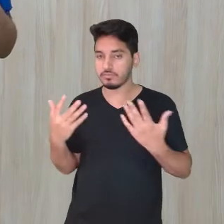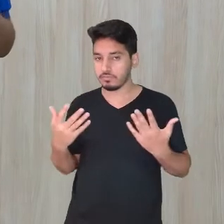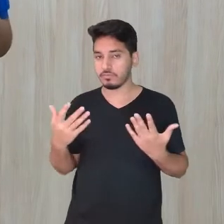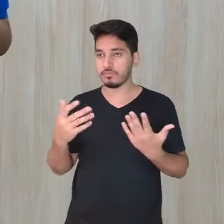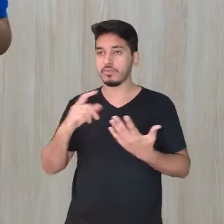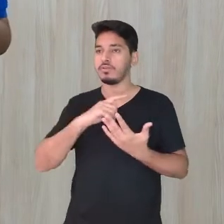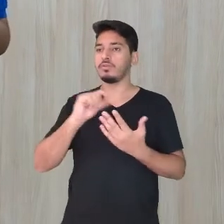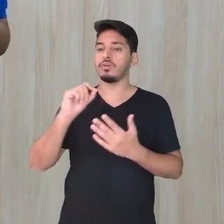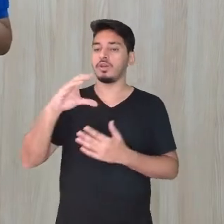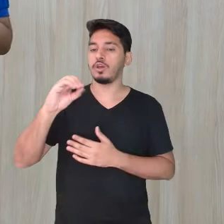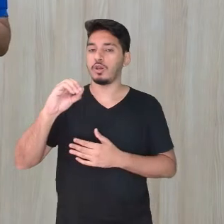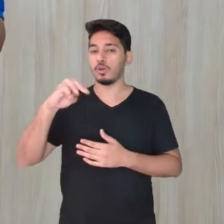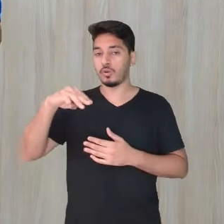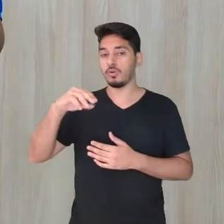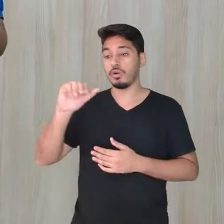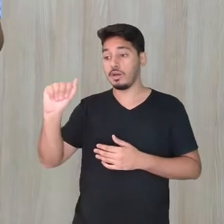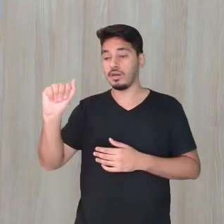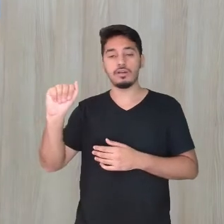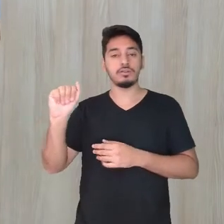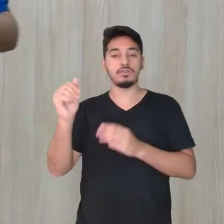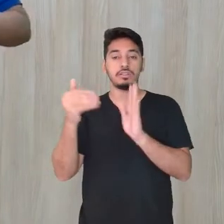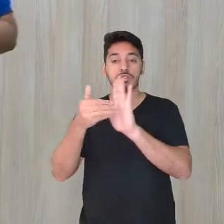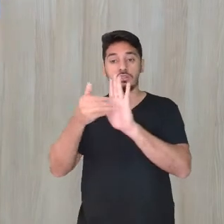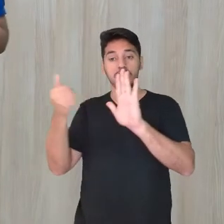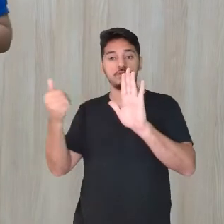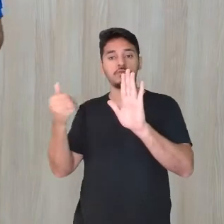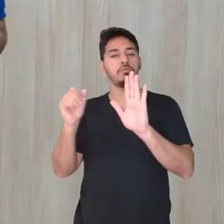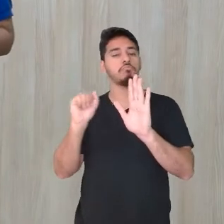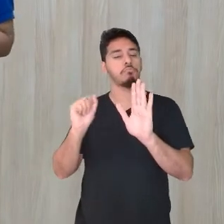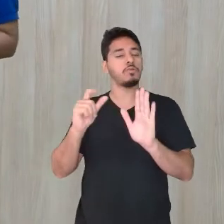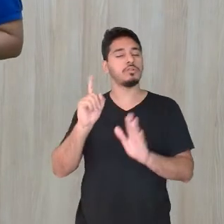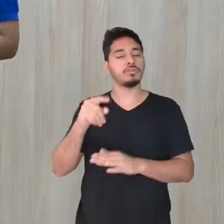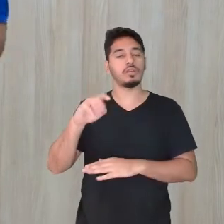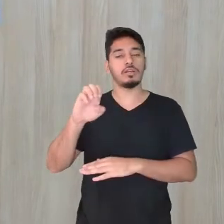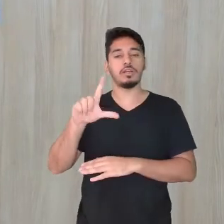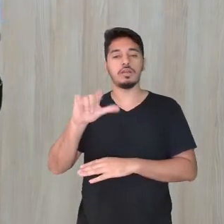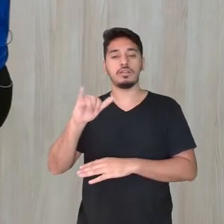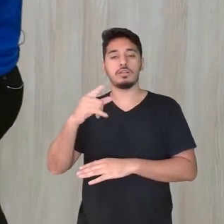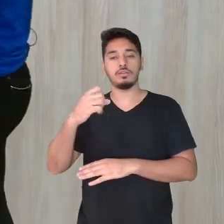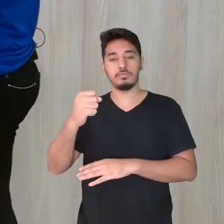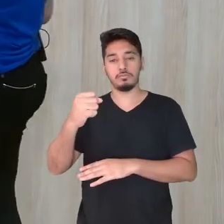e aparece na segunda. Então, eu posso caracterizar isso como uma elipse.